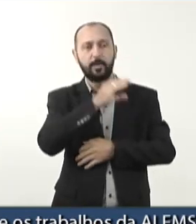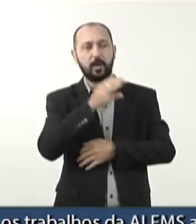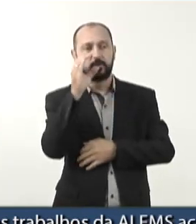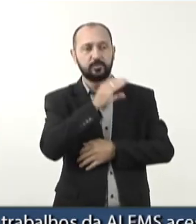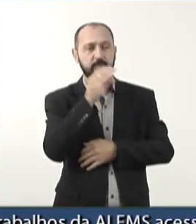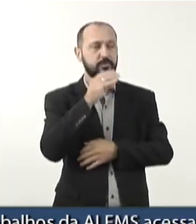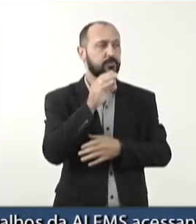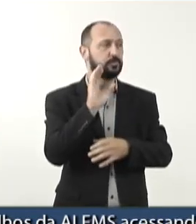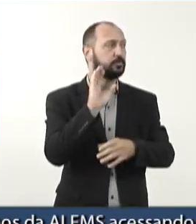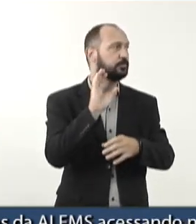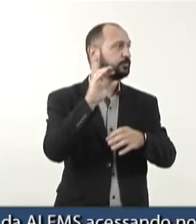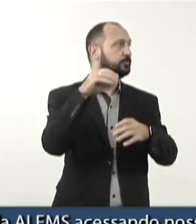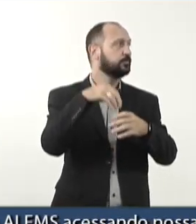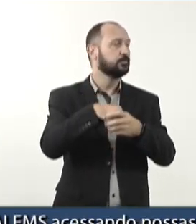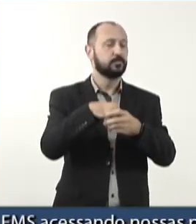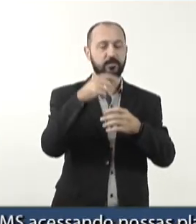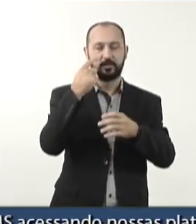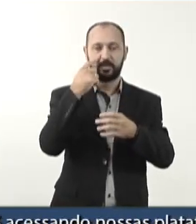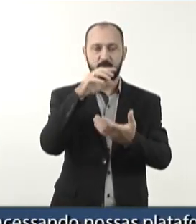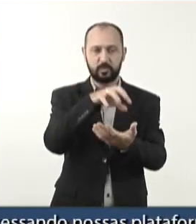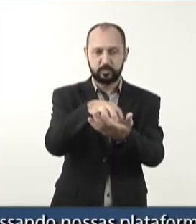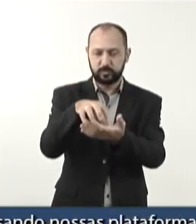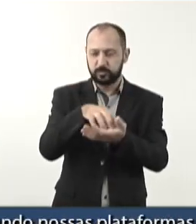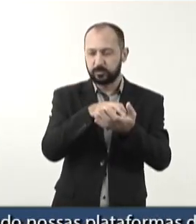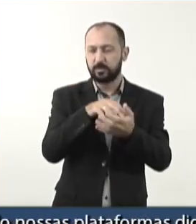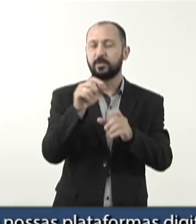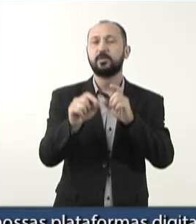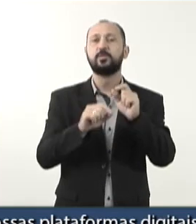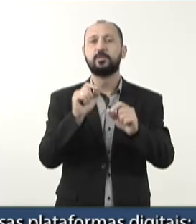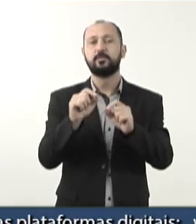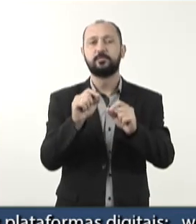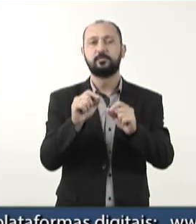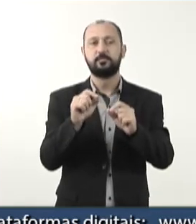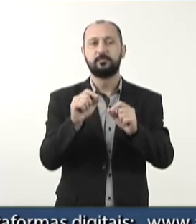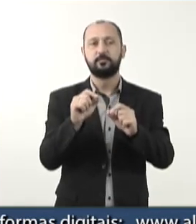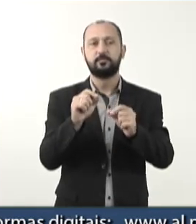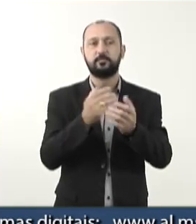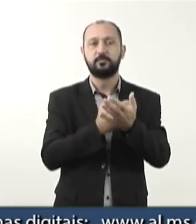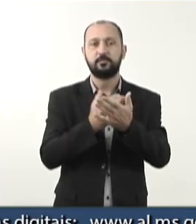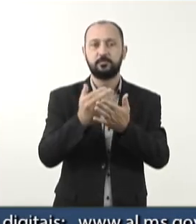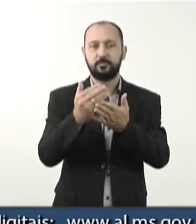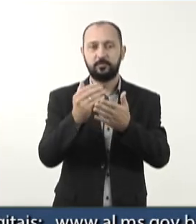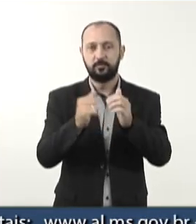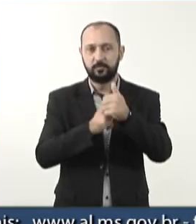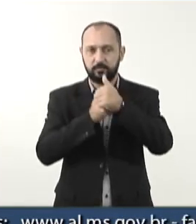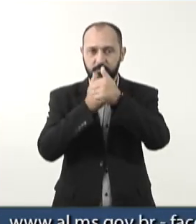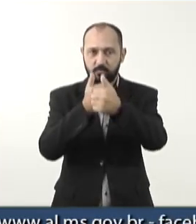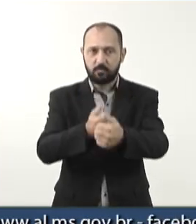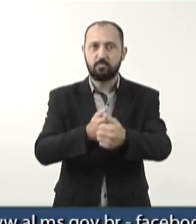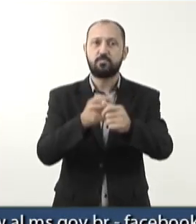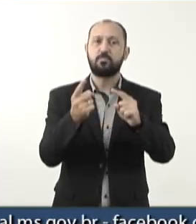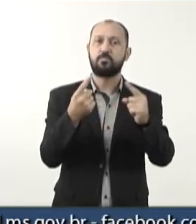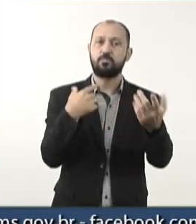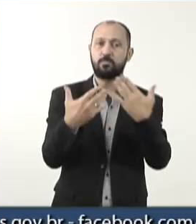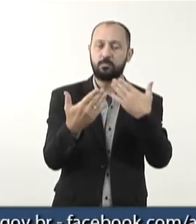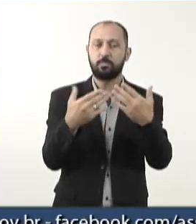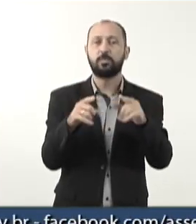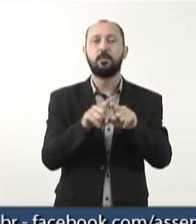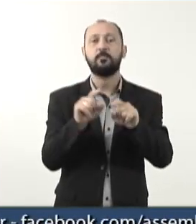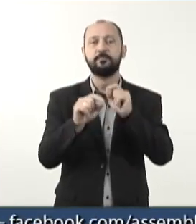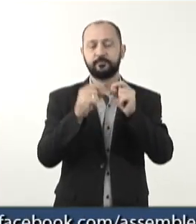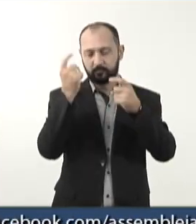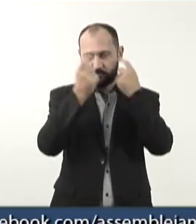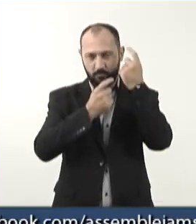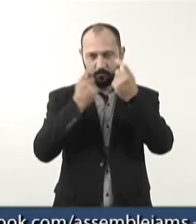urgência dentro das aldeias, e mais do que isso... Desde que eu comecei a acompanhar esse debate, eu também tenho